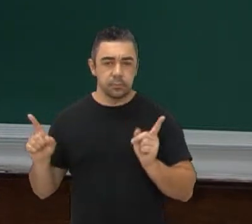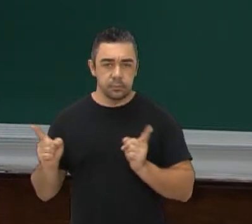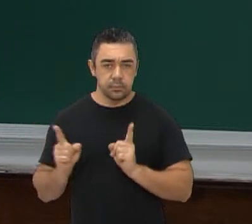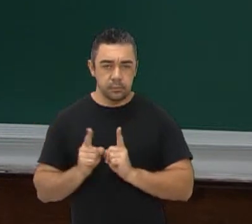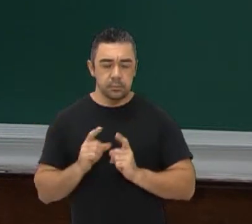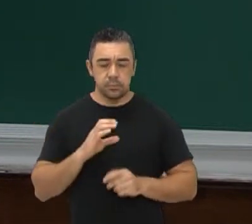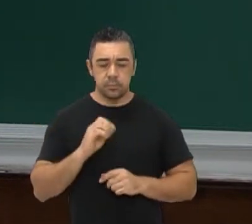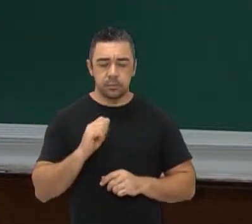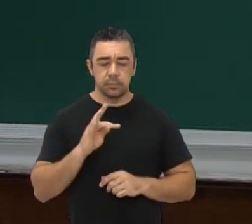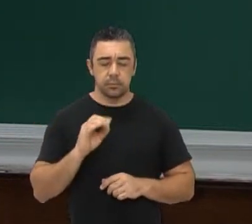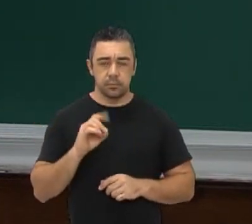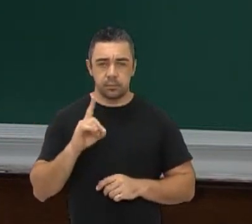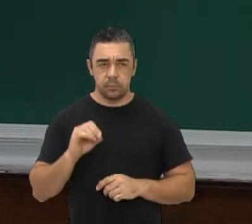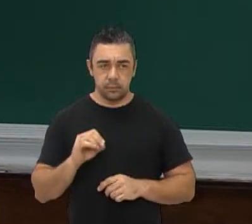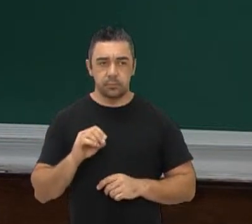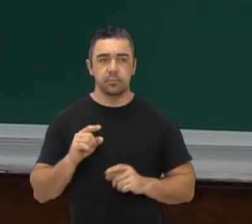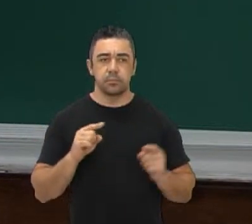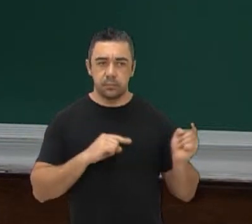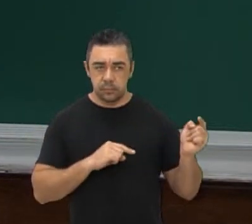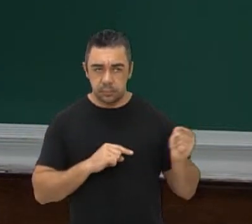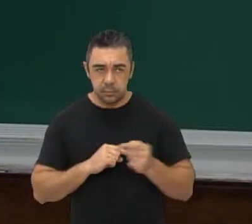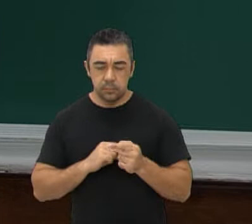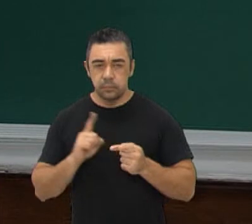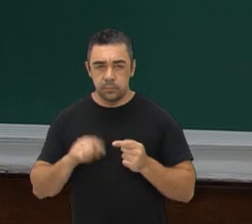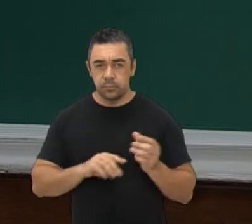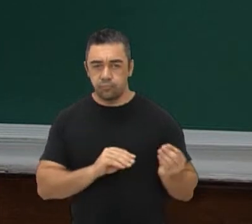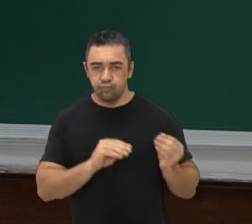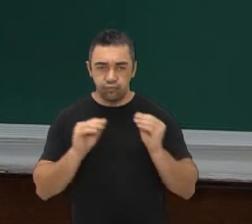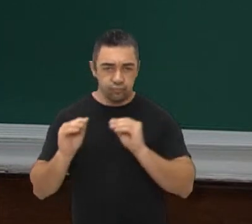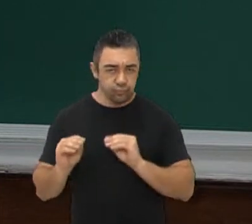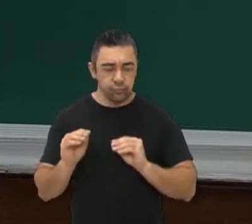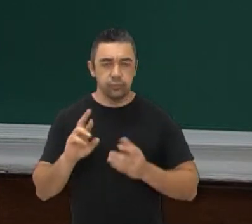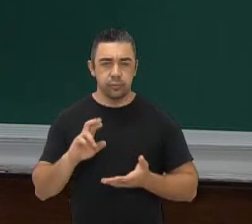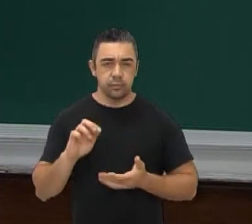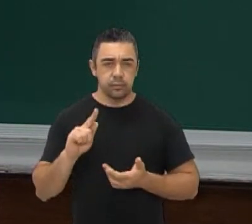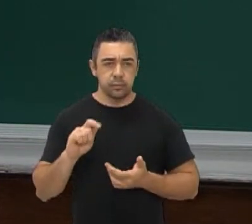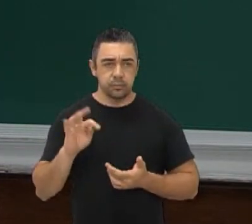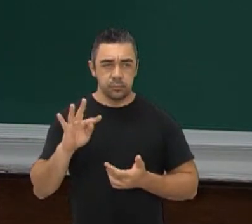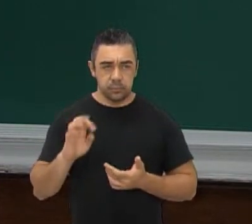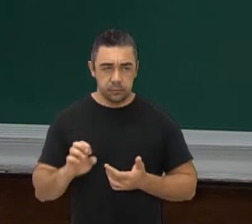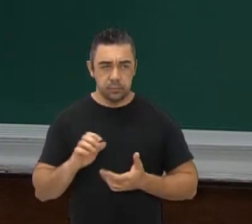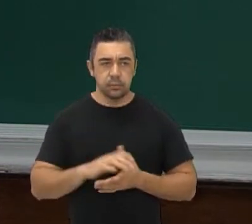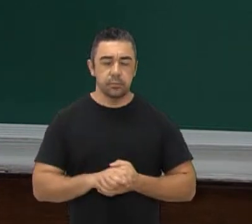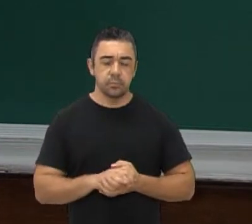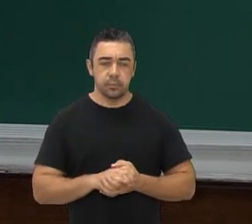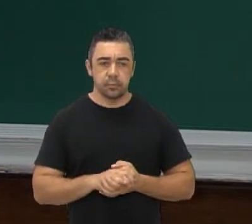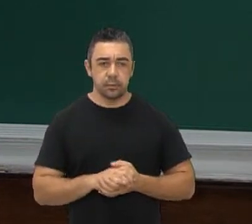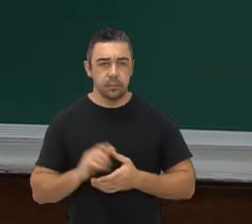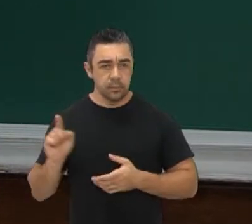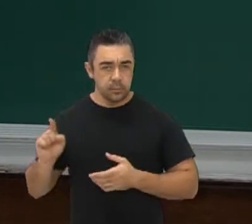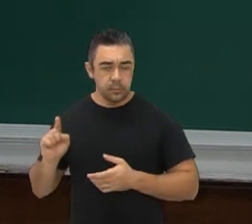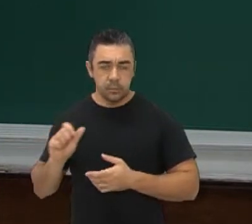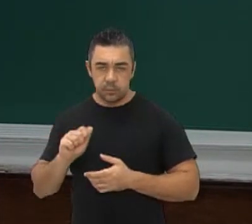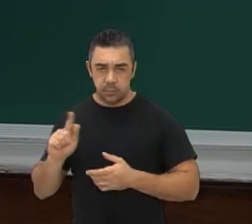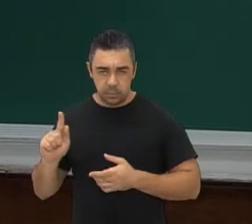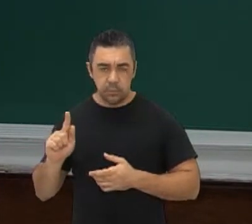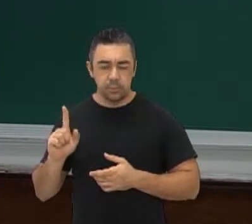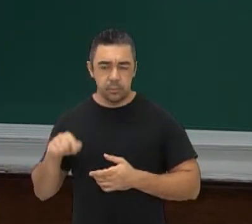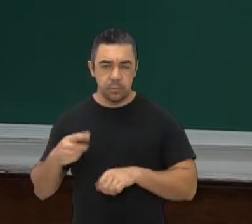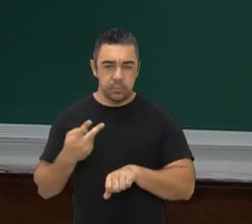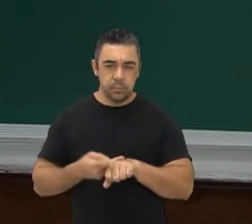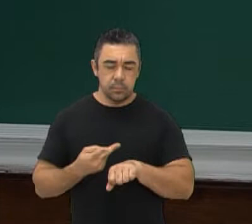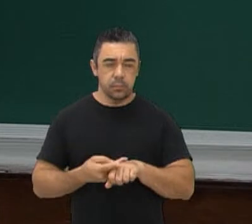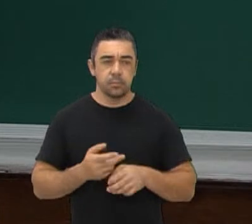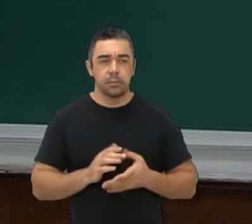o cátodo, vai ter os elétrons lá para o lado dos reagentes, e aí o eletrodo de prata que está representado aqui. Para fazer